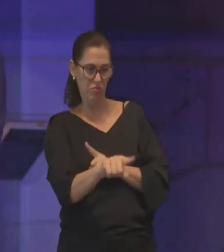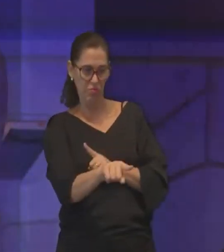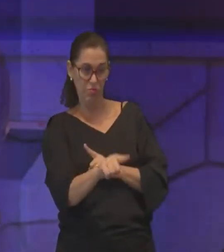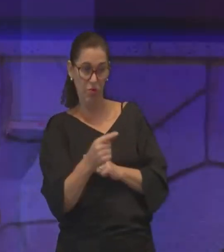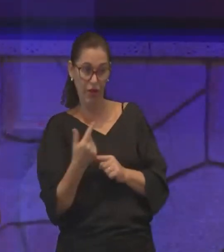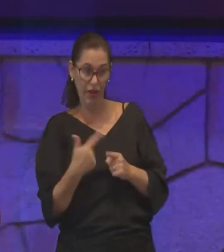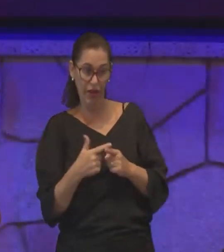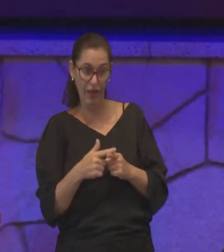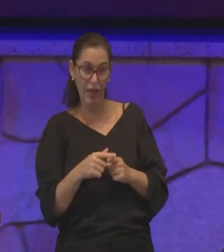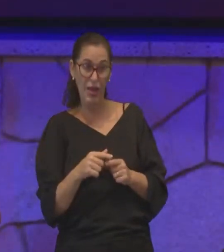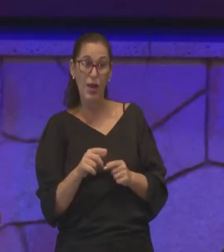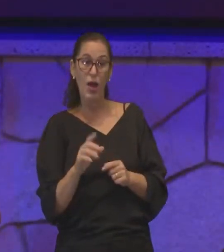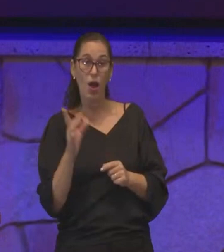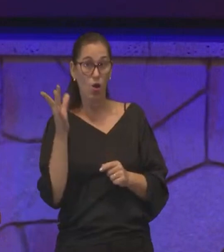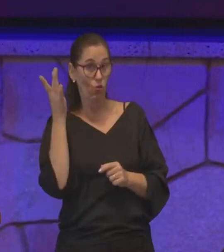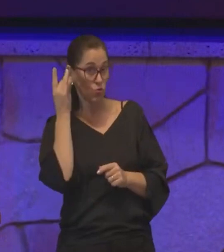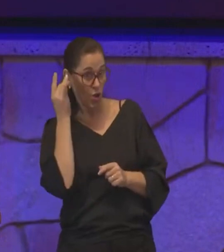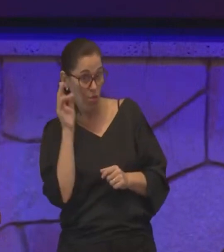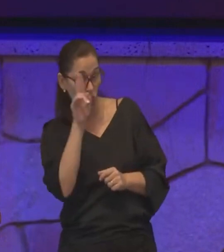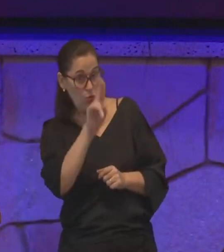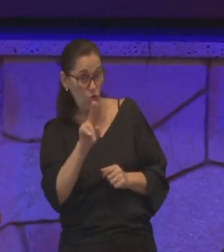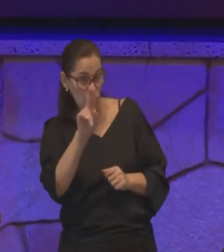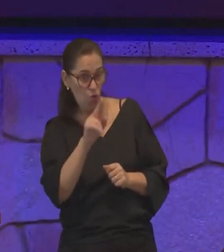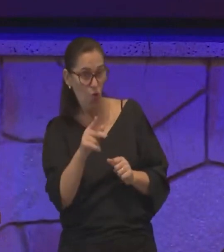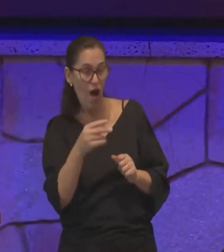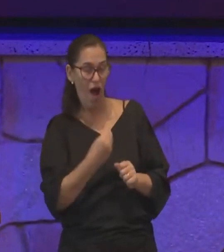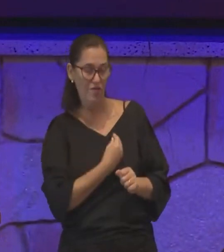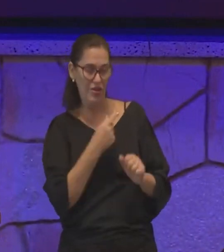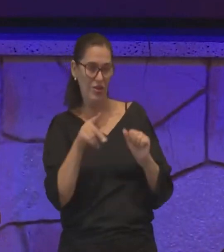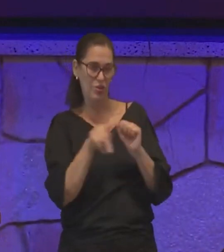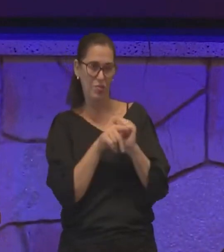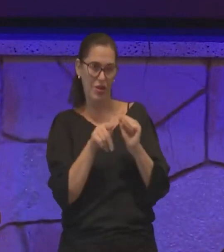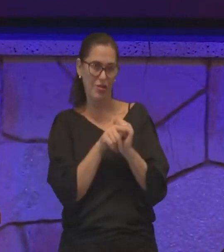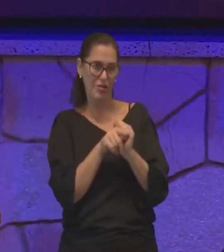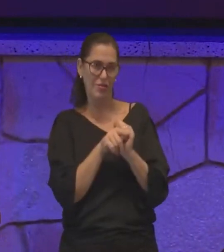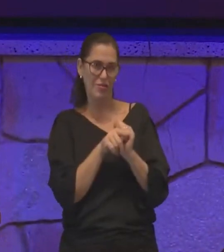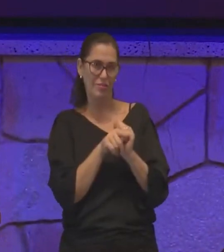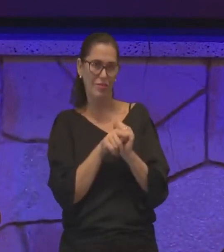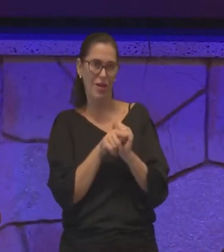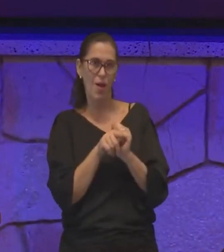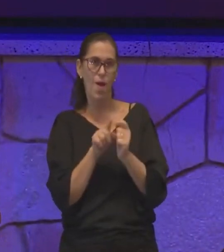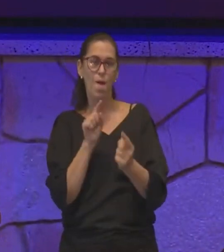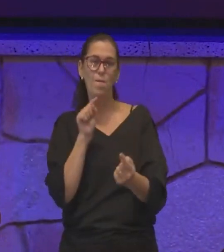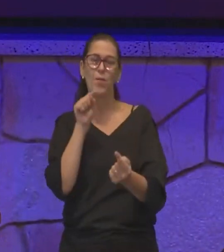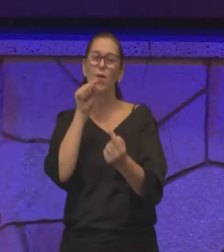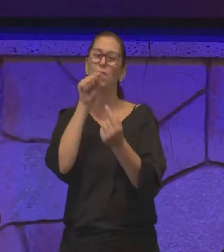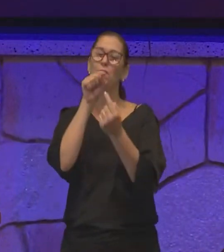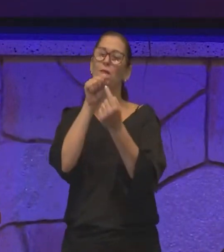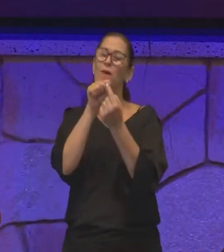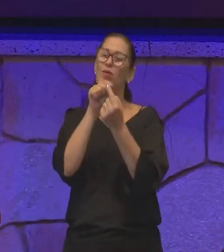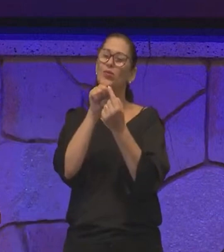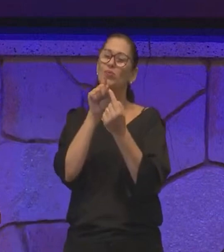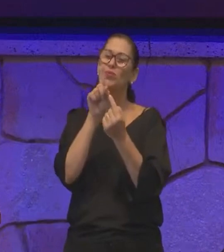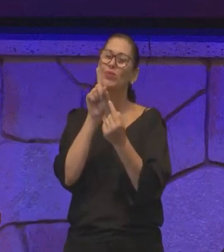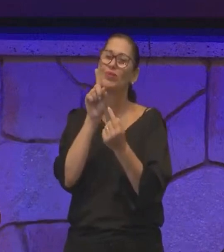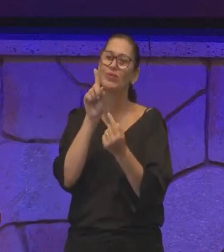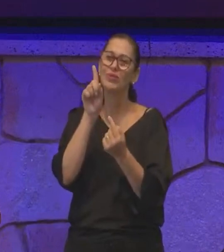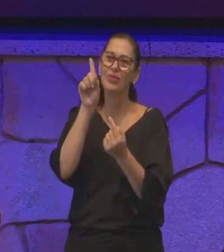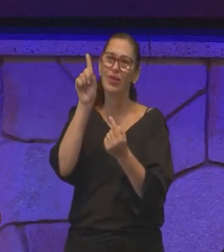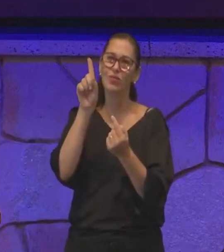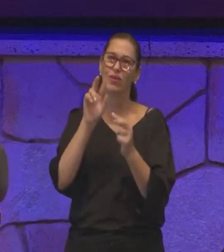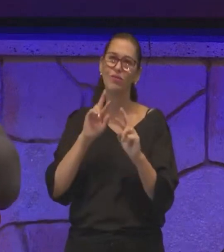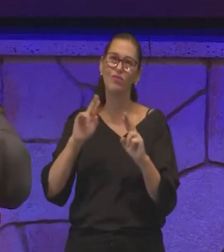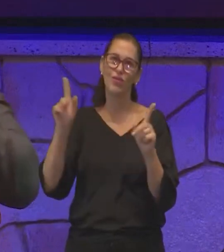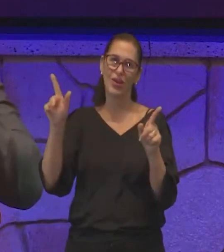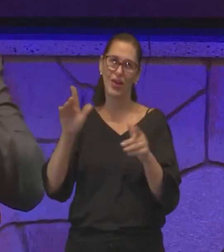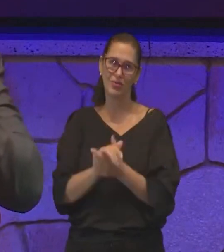sendo usado por Satanás e não percebeu. Não era o propósito de Deus, a intenção de Pedro. A intenção de Deus,